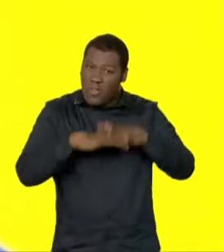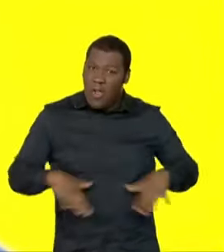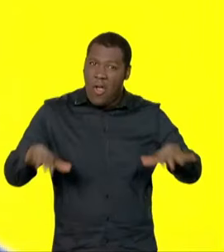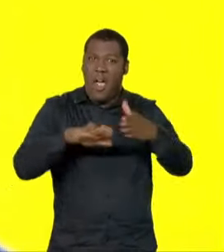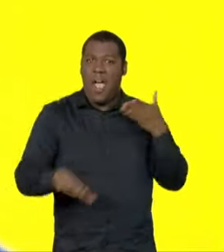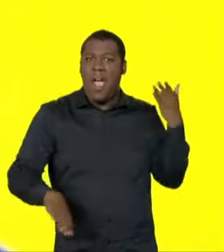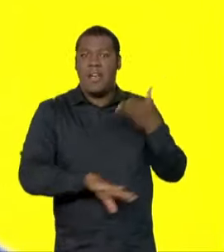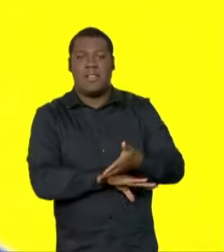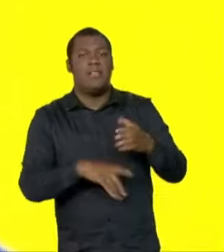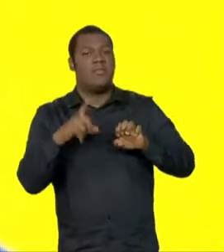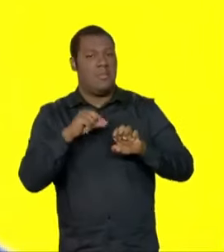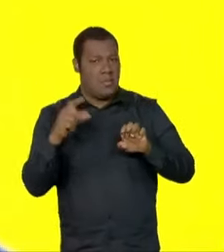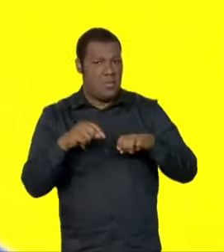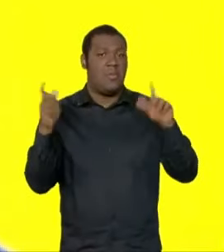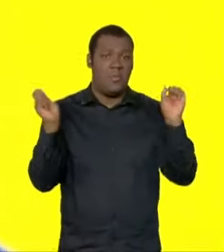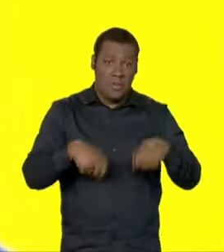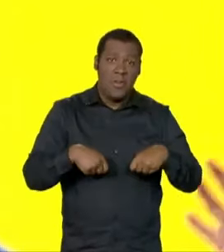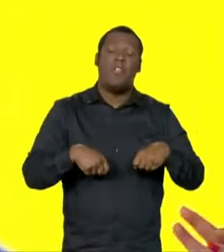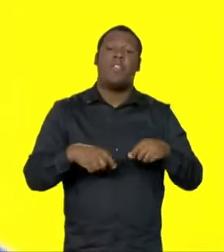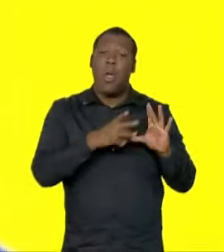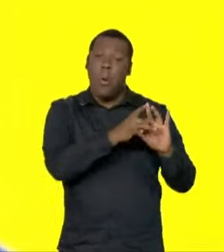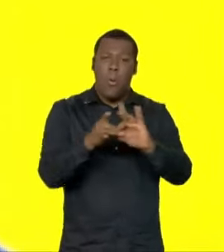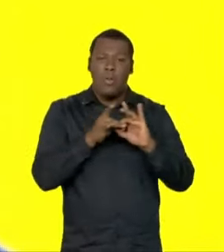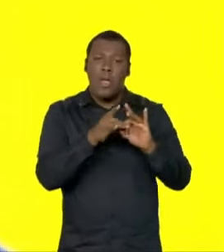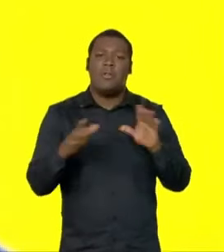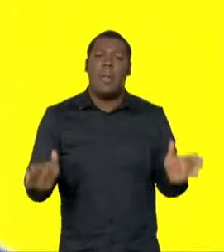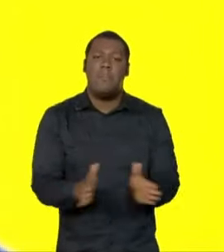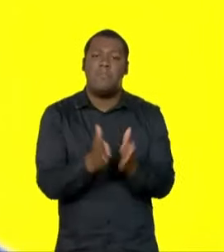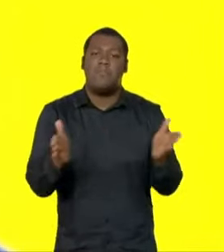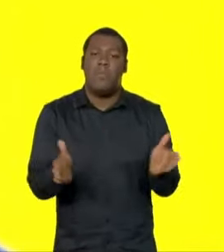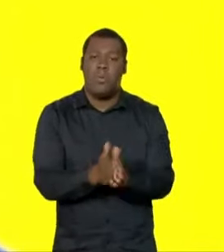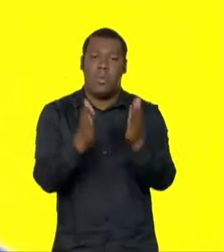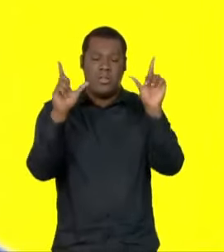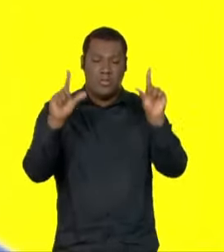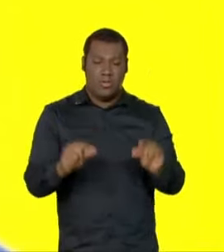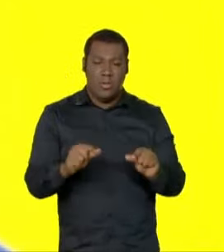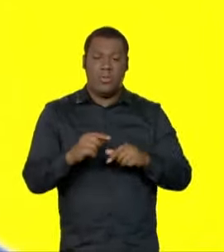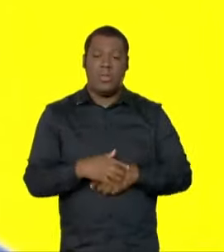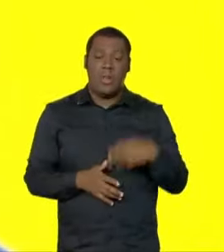mãos para superar a pobreza, para que todos que queiram